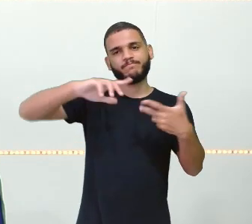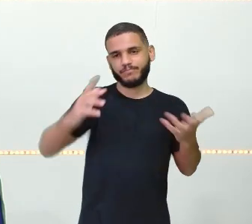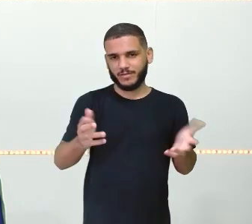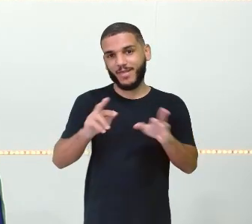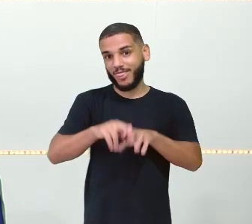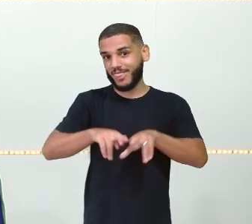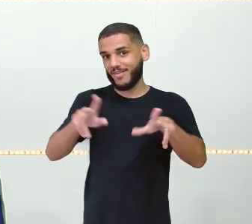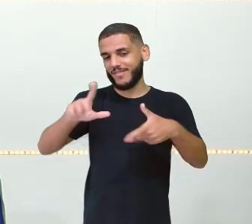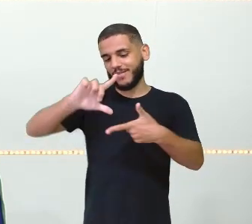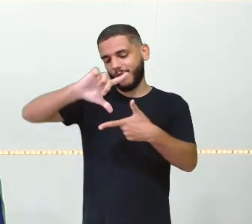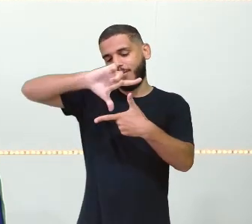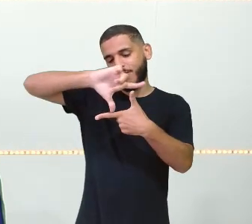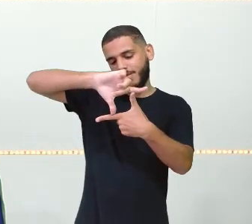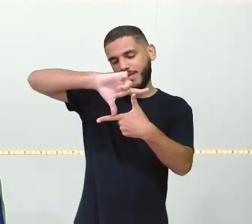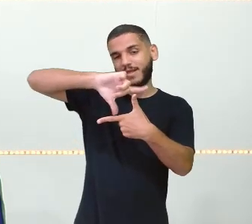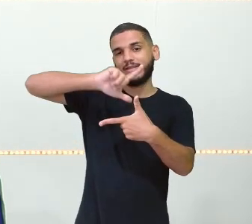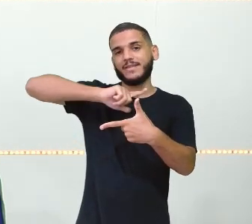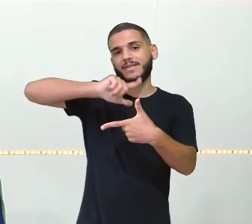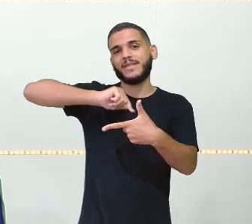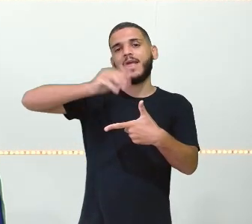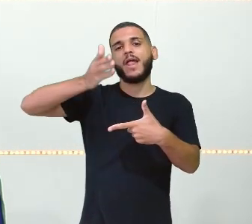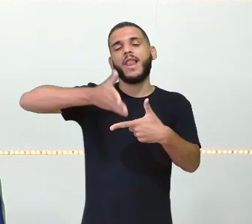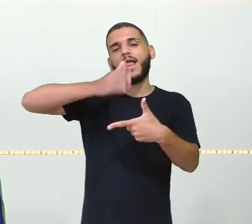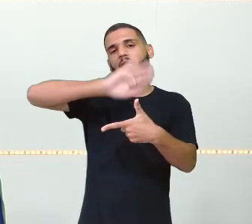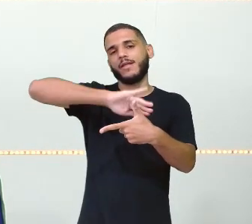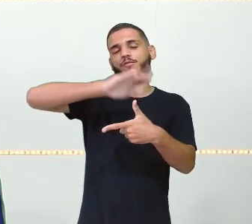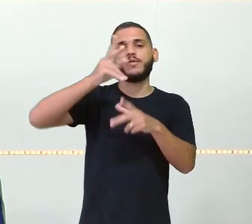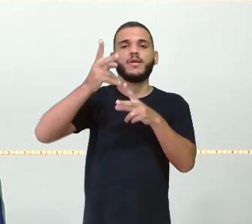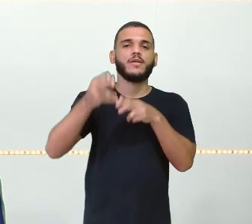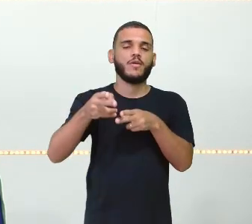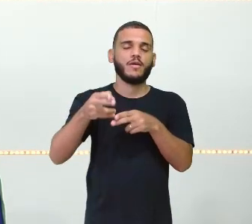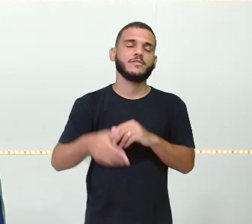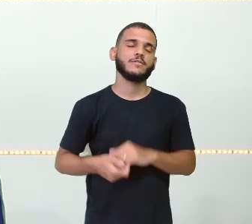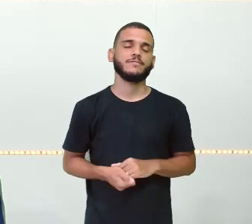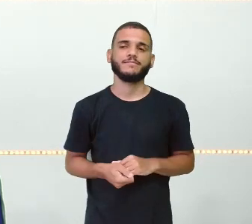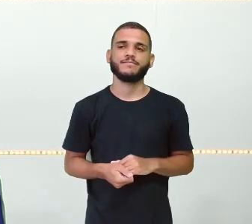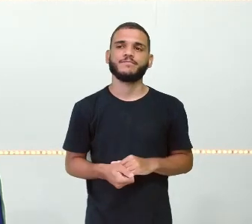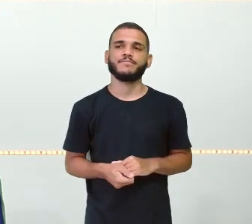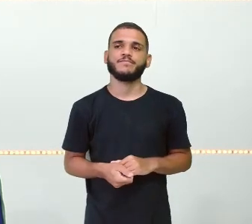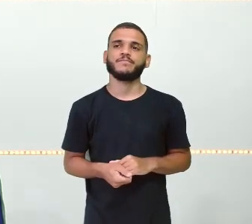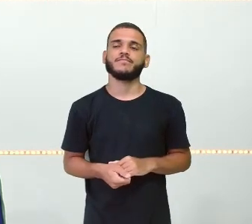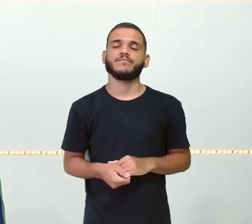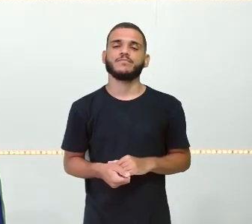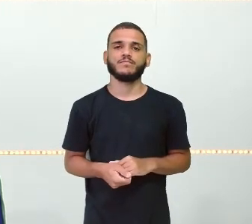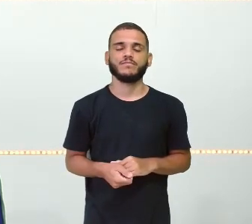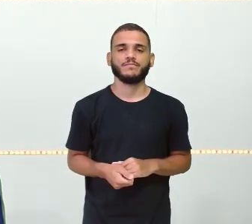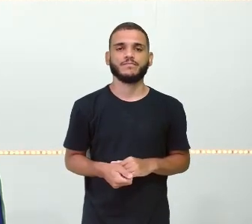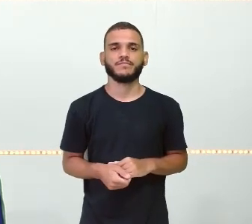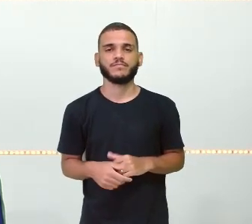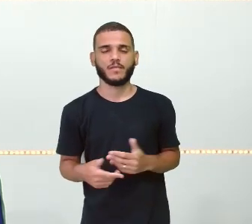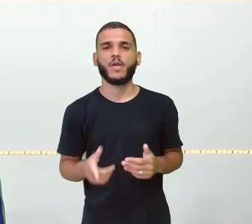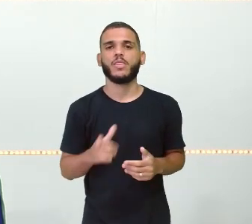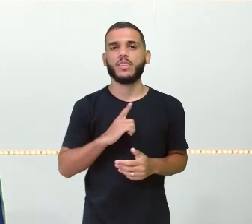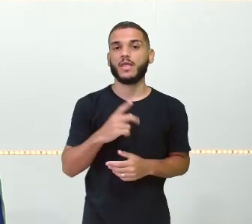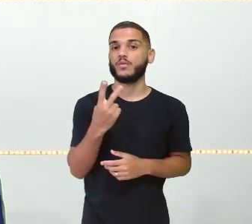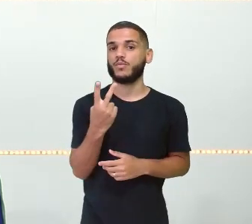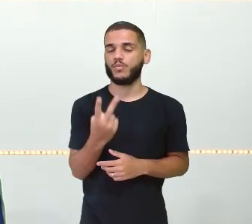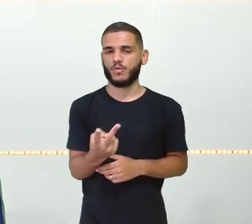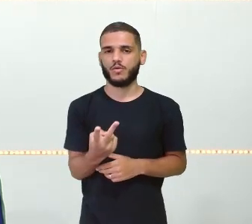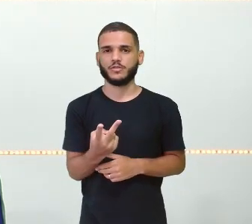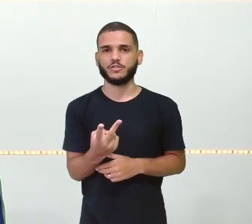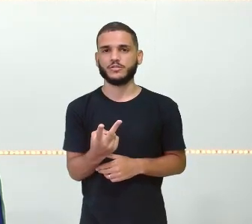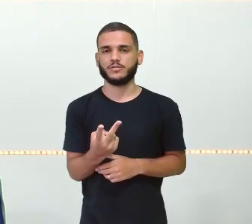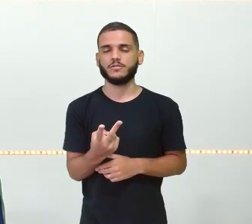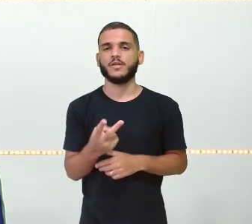do quadrado, que tem todos os lados iguais. Os 4 lados iguais. Aqui não, eu tenho, ó, 2 lados